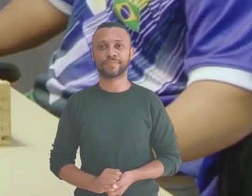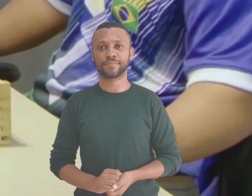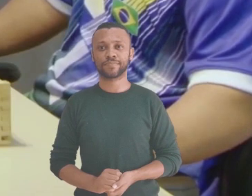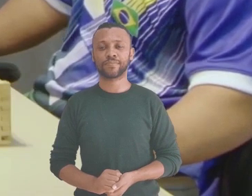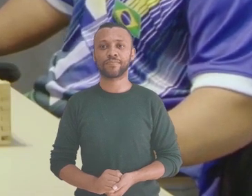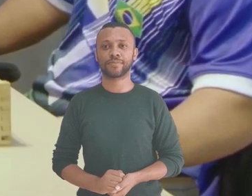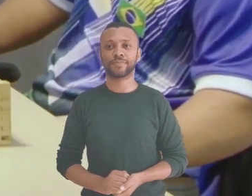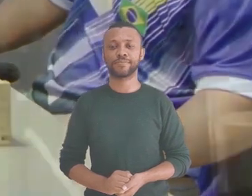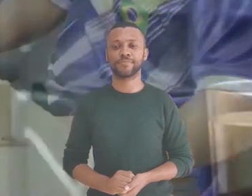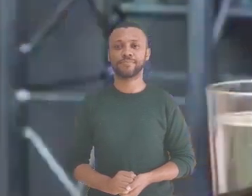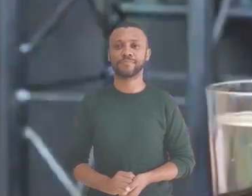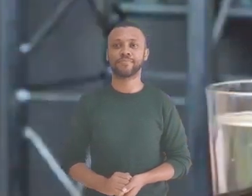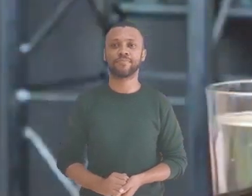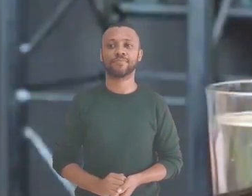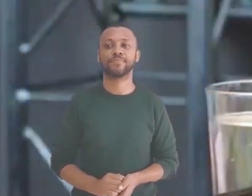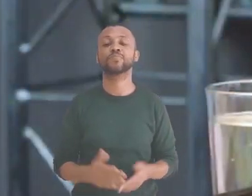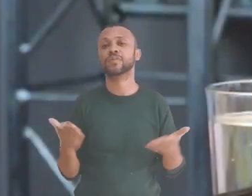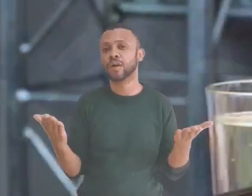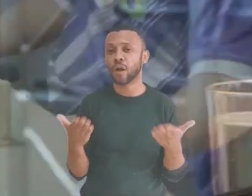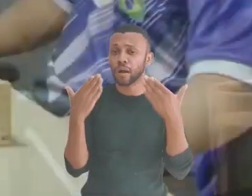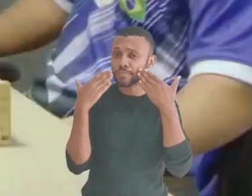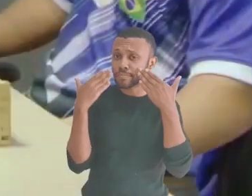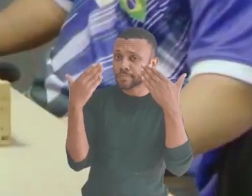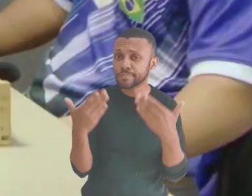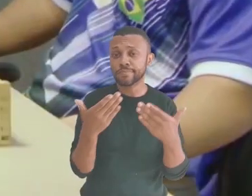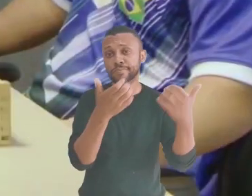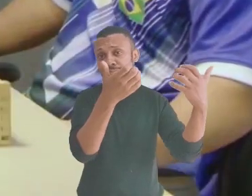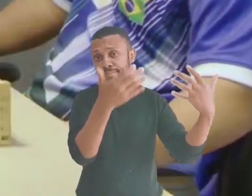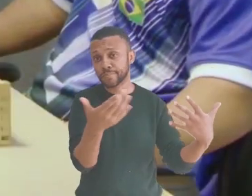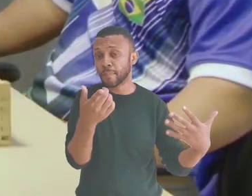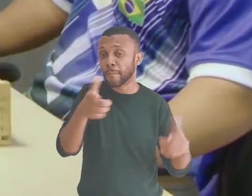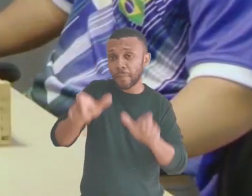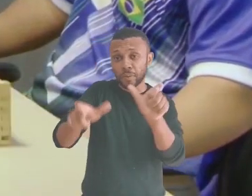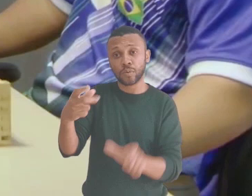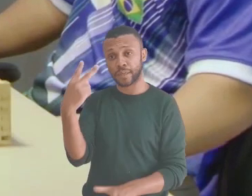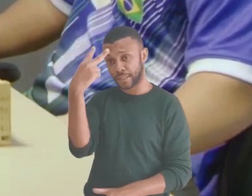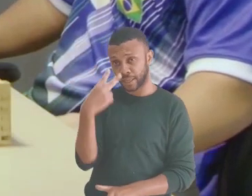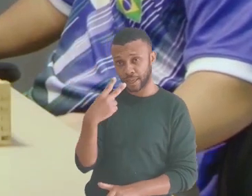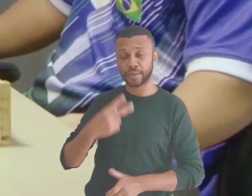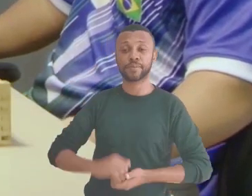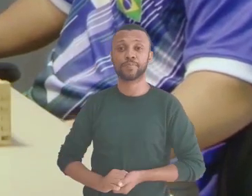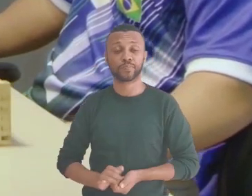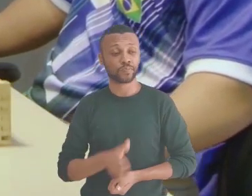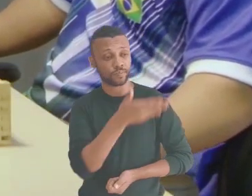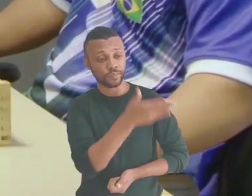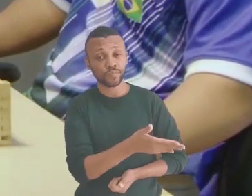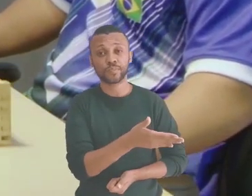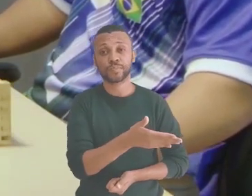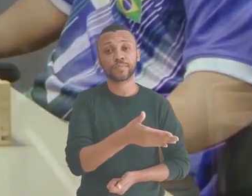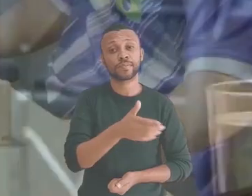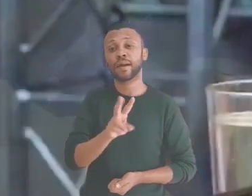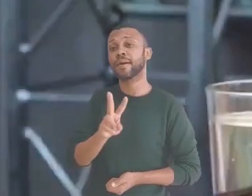tá? Bem, vou apresentar para quem não é vidente. Do meu lado, a Viviane é uma pessoa de